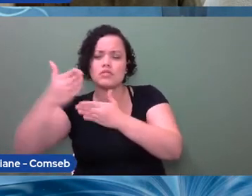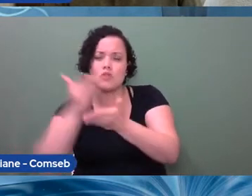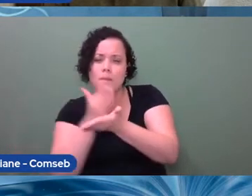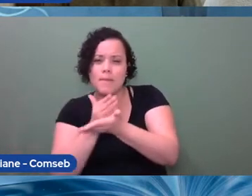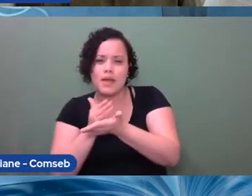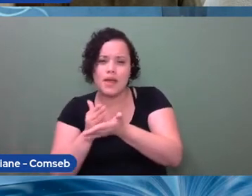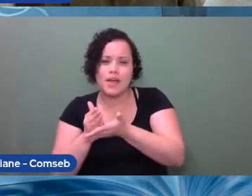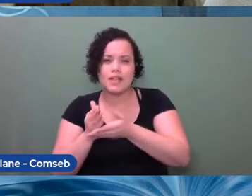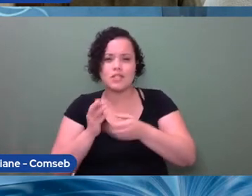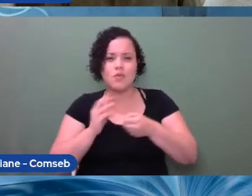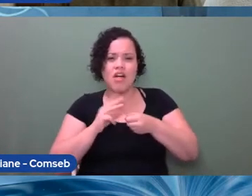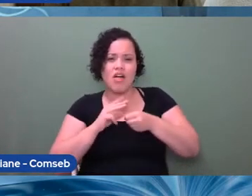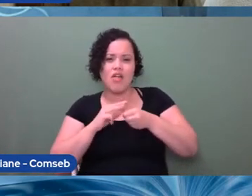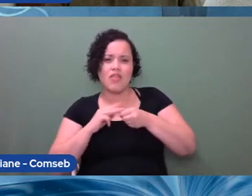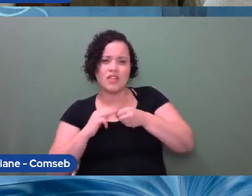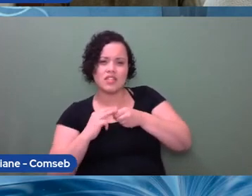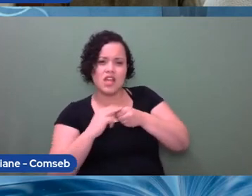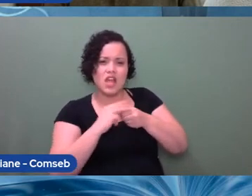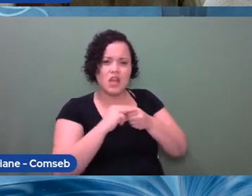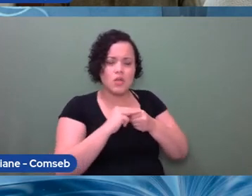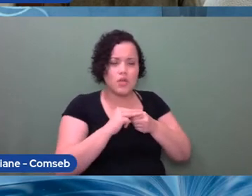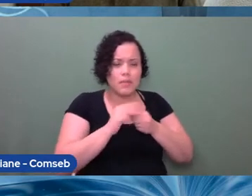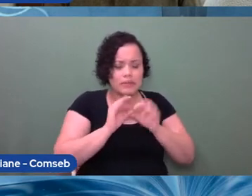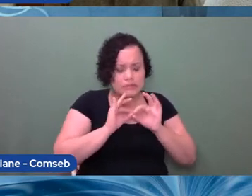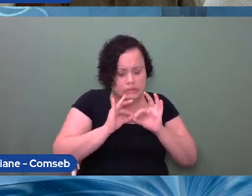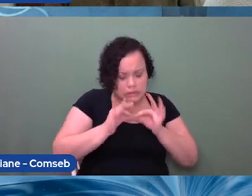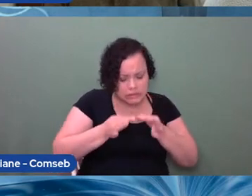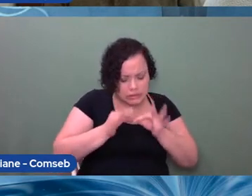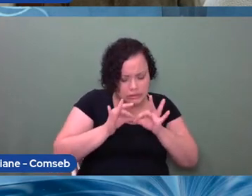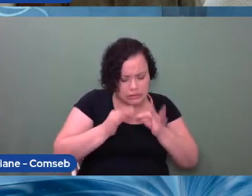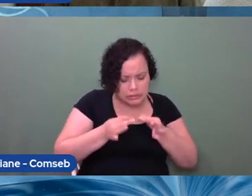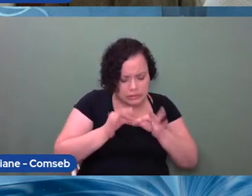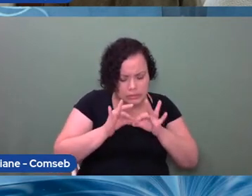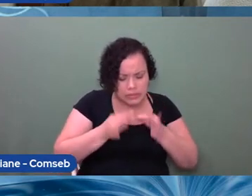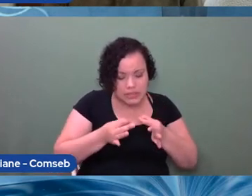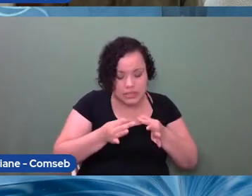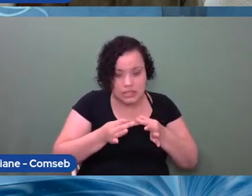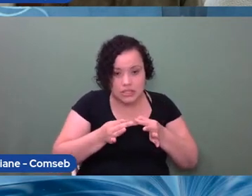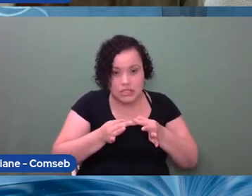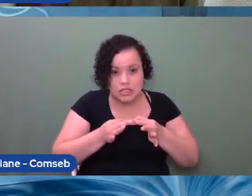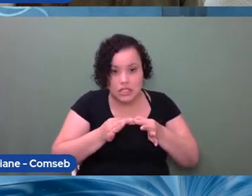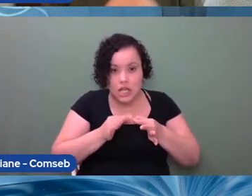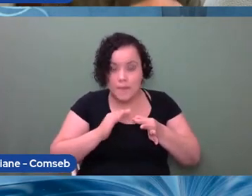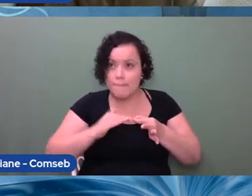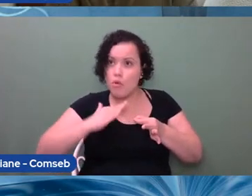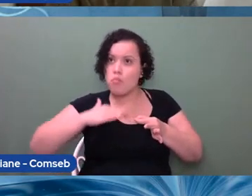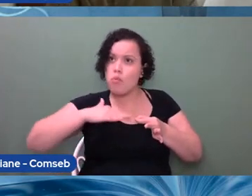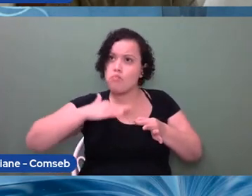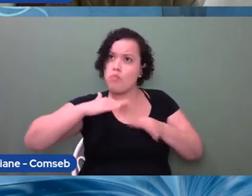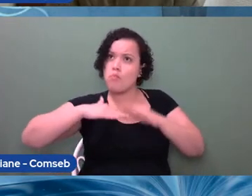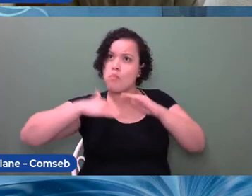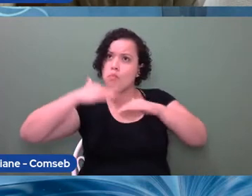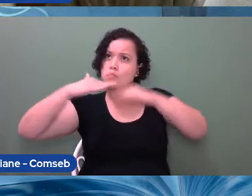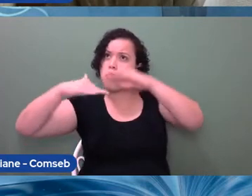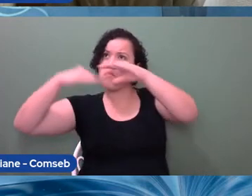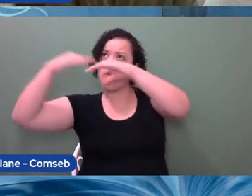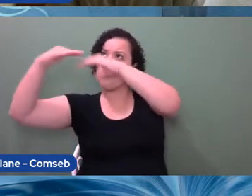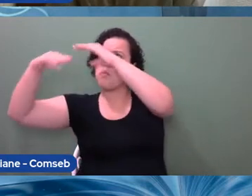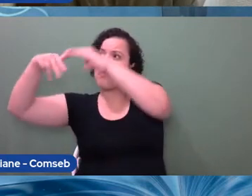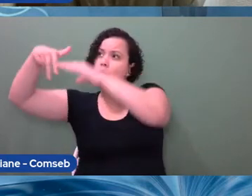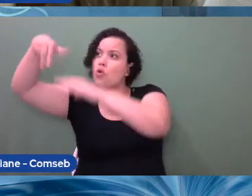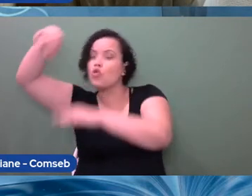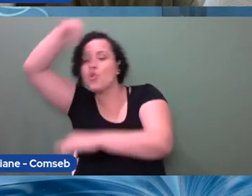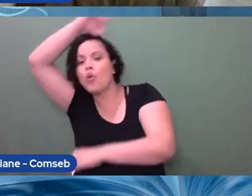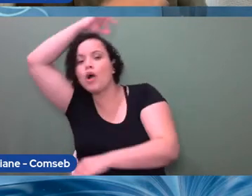célula mais rudimentar e termina no anjo, na criatura angelical.